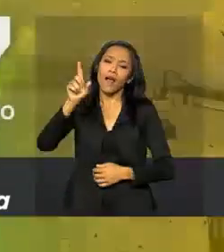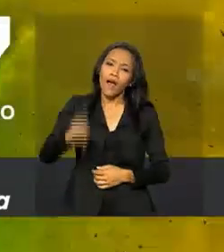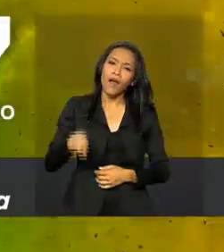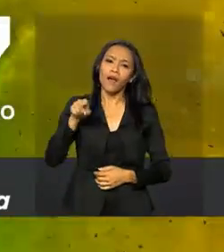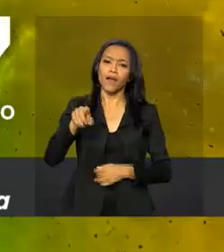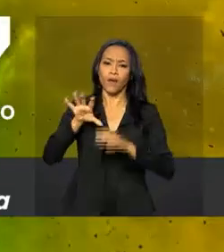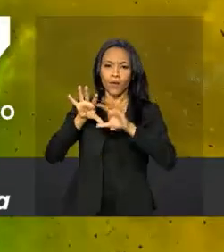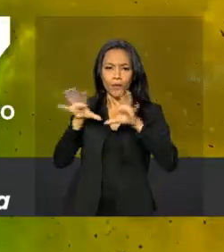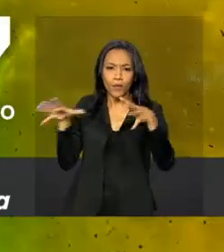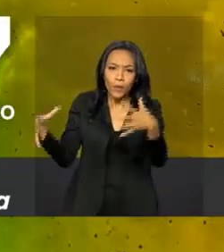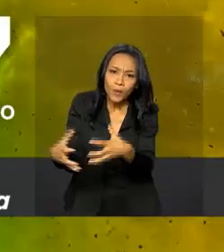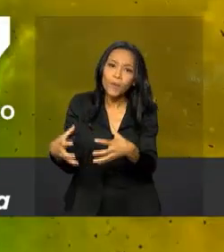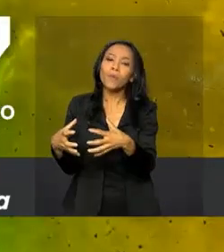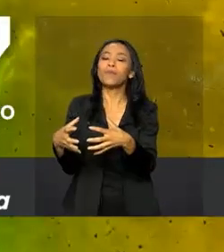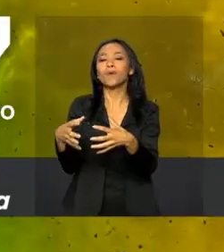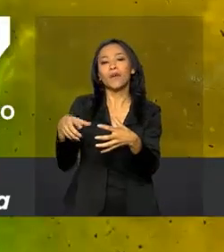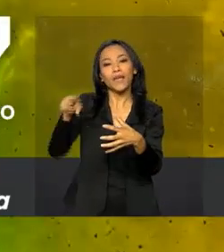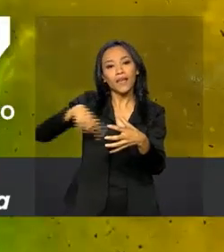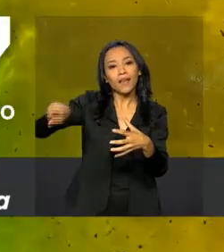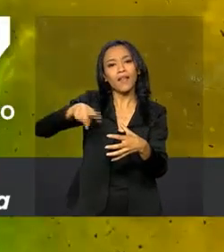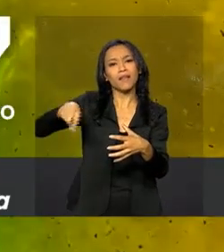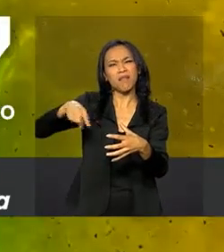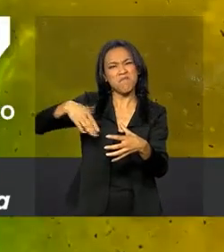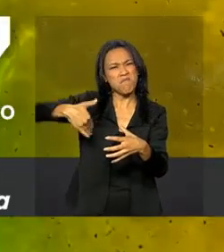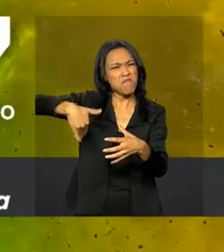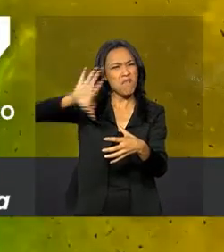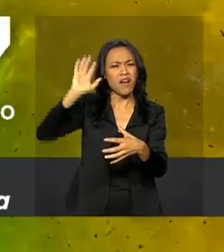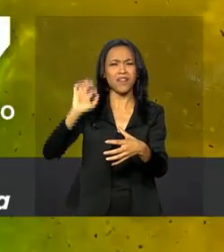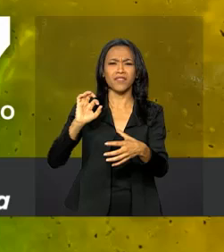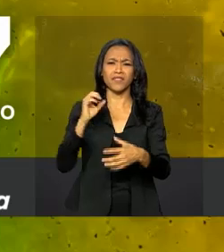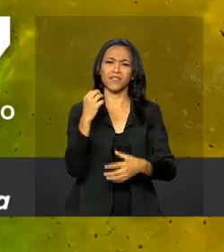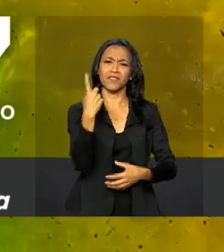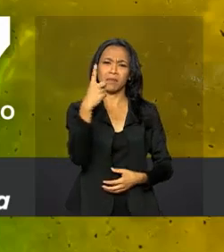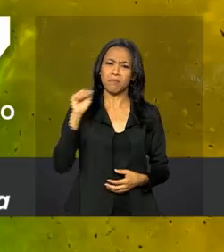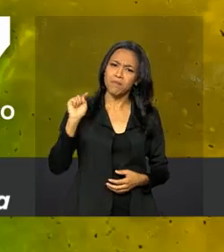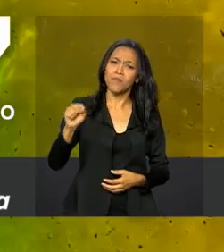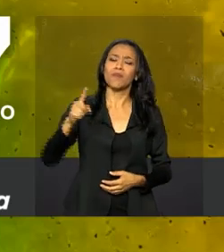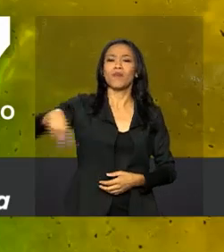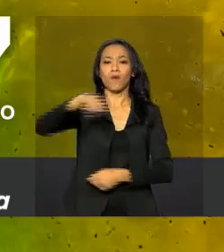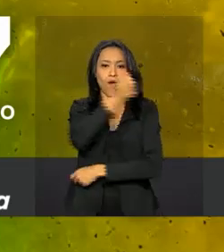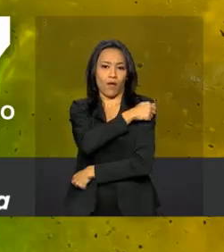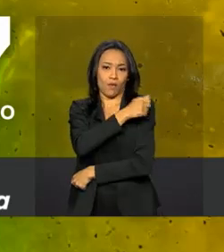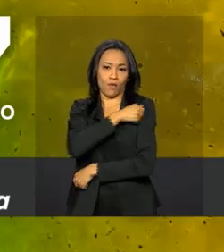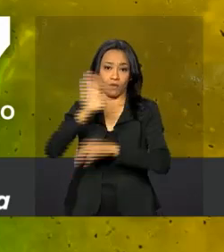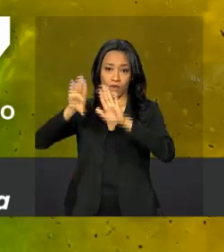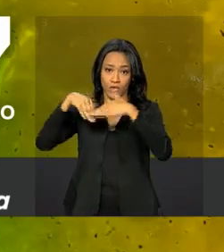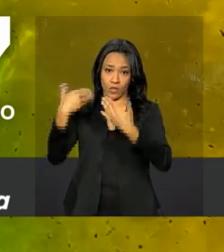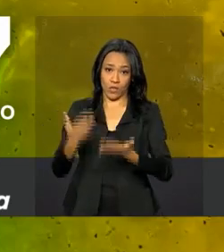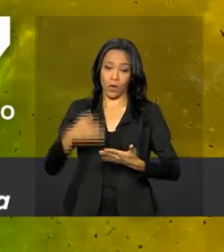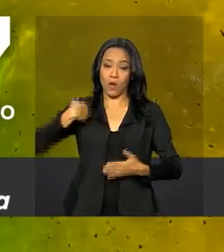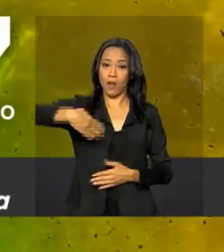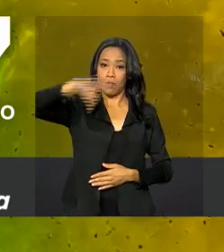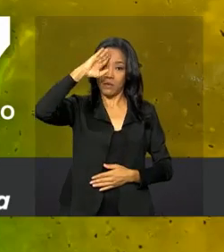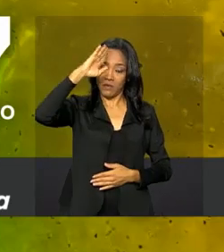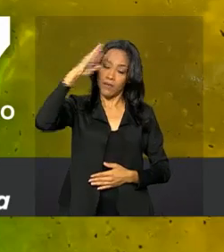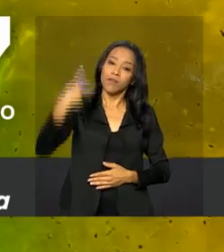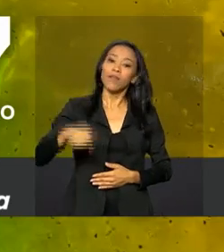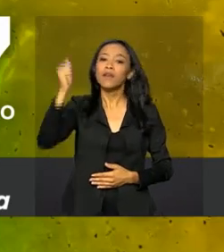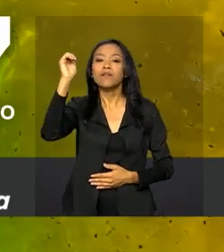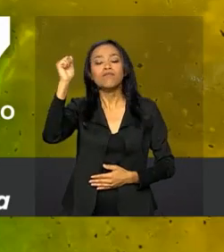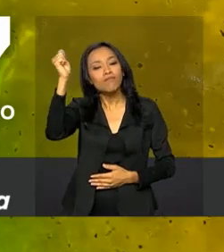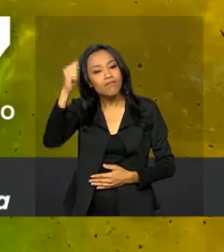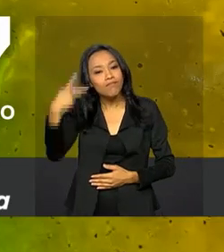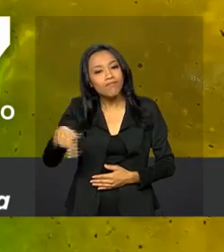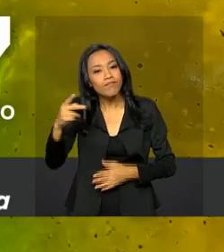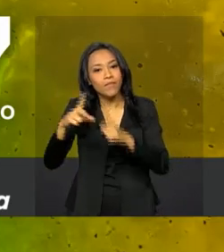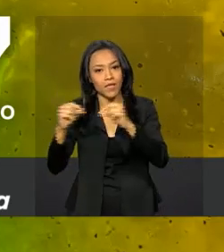de um grupo que nós chamamos de Espaço Cultural, com mais de 1.000 alunos do Colégio Militar de Brasília, entre banda, coral e corpo de